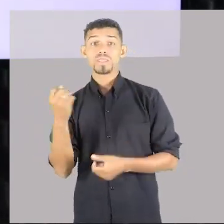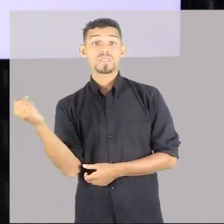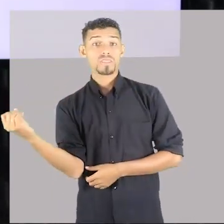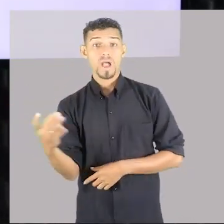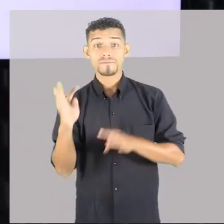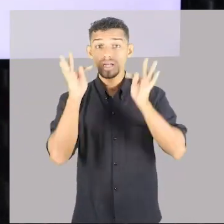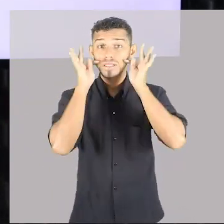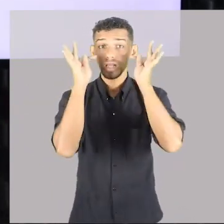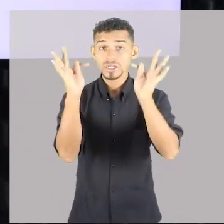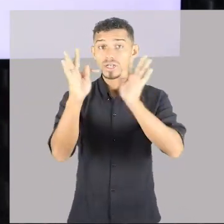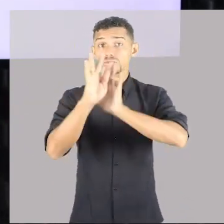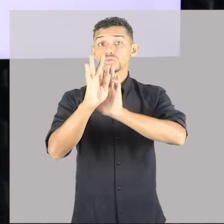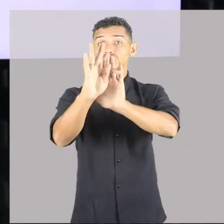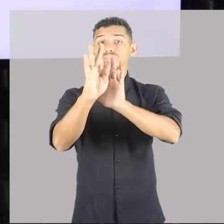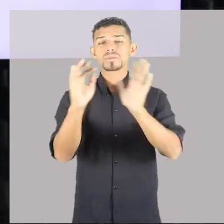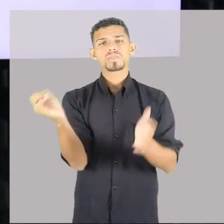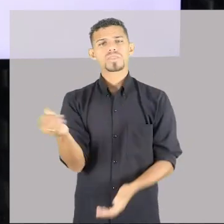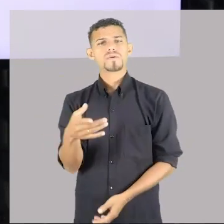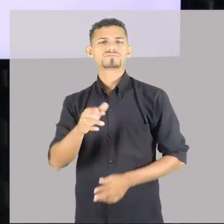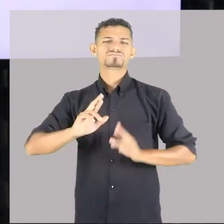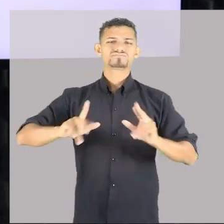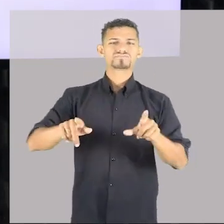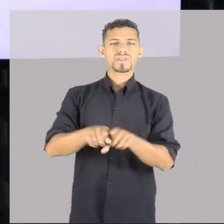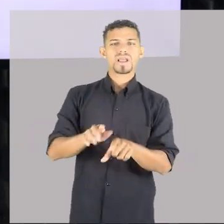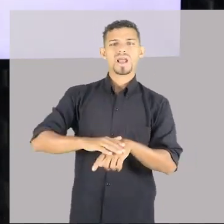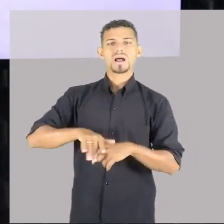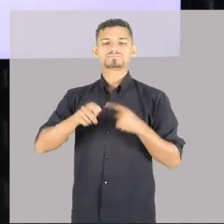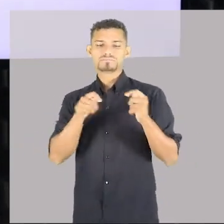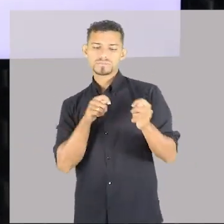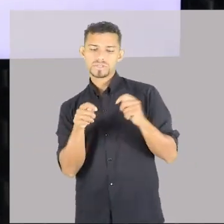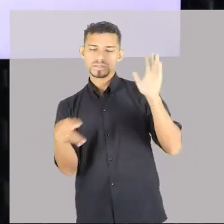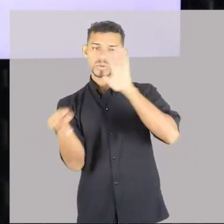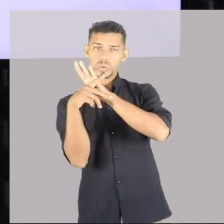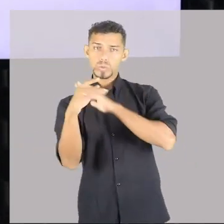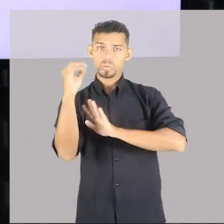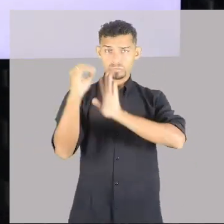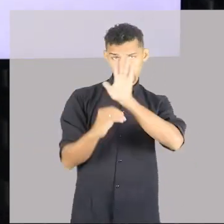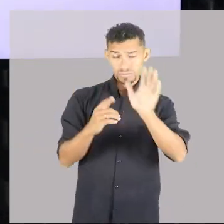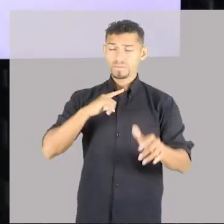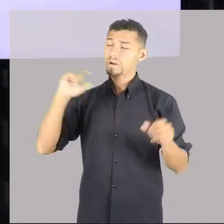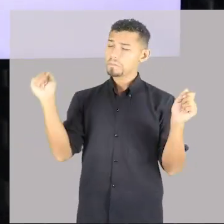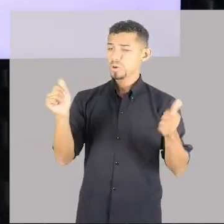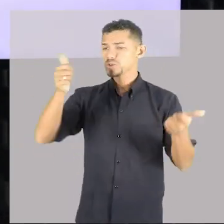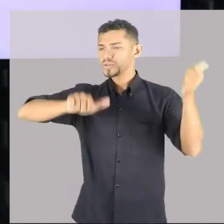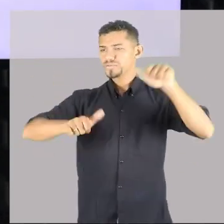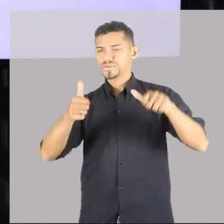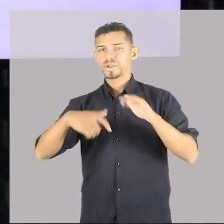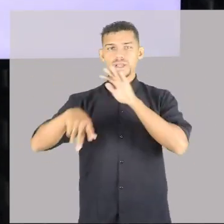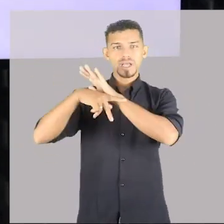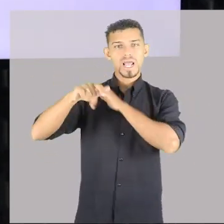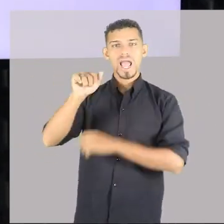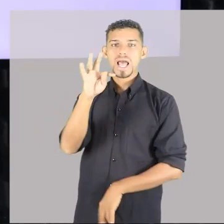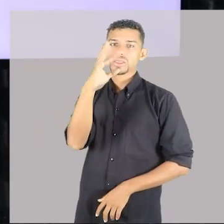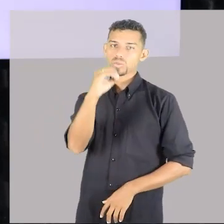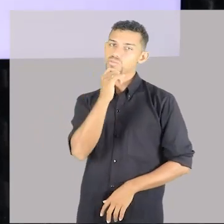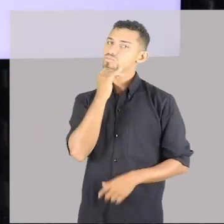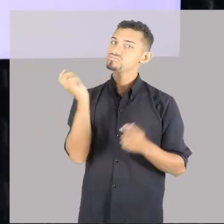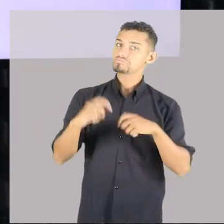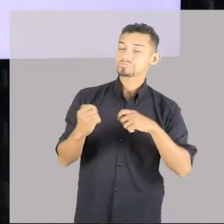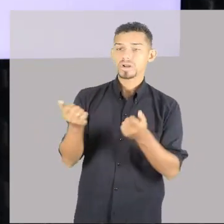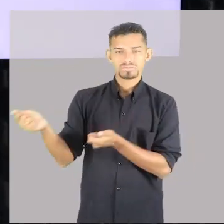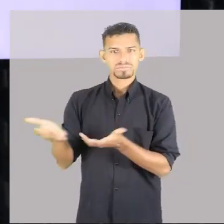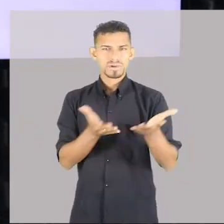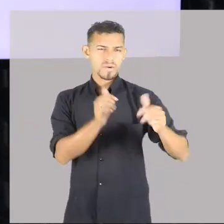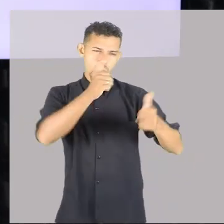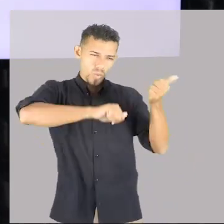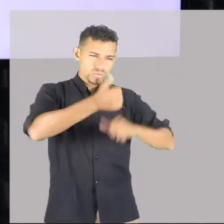testemunha, algum fato diferenciado, a própria administração de ofício pode rever aquele ato. Pode, inclusive, reintegrar,